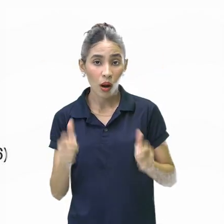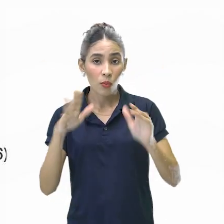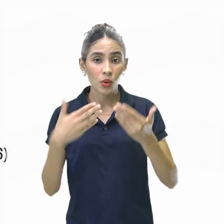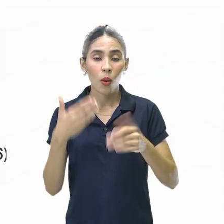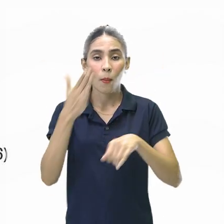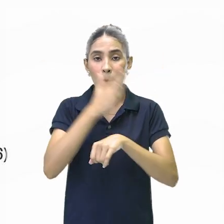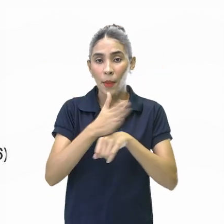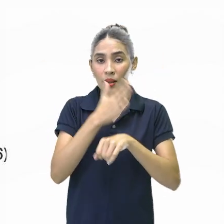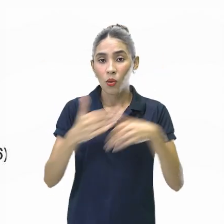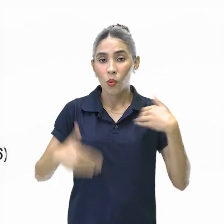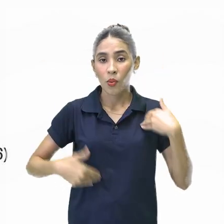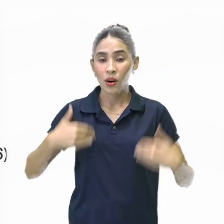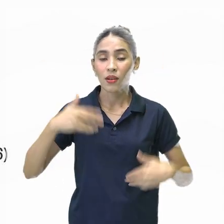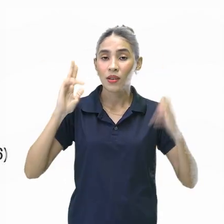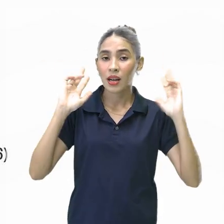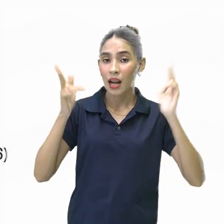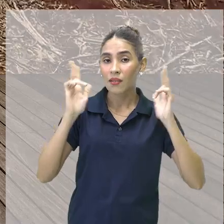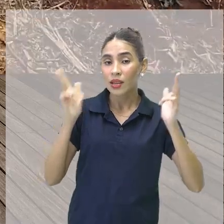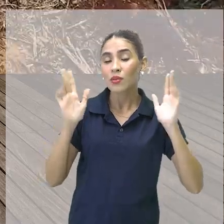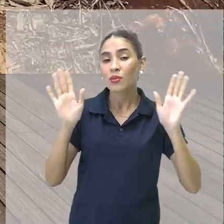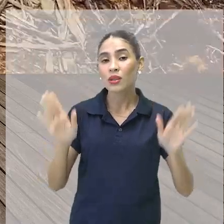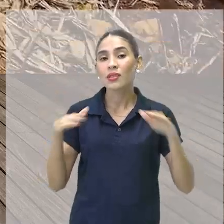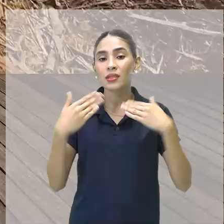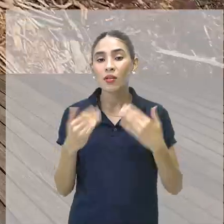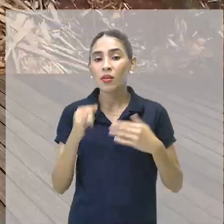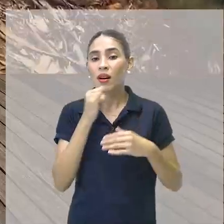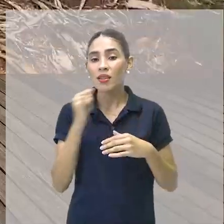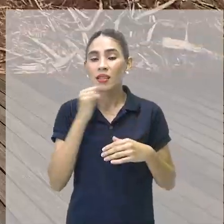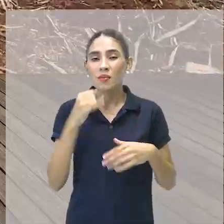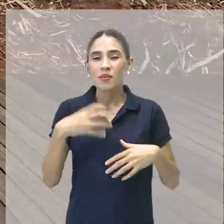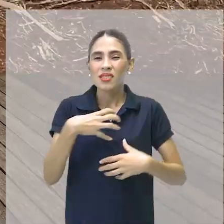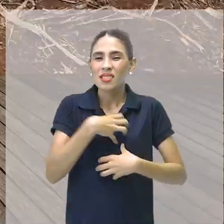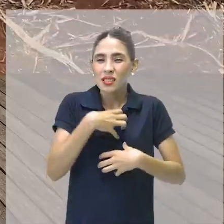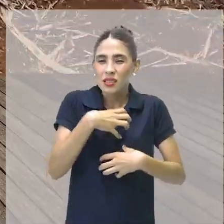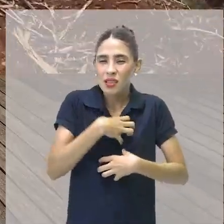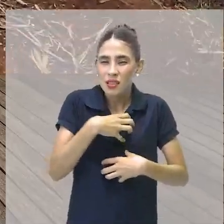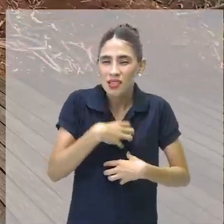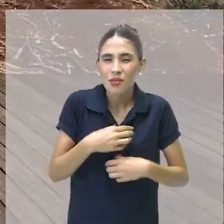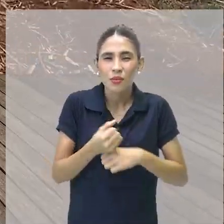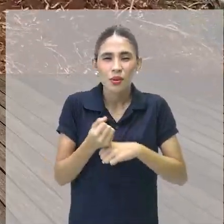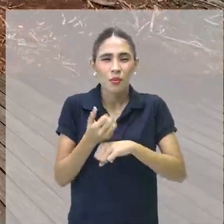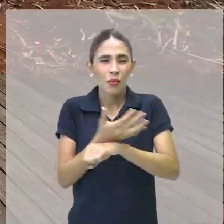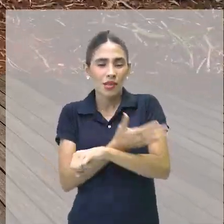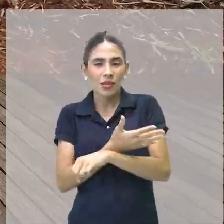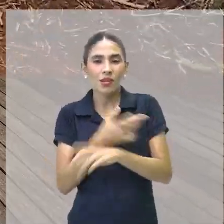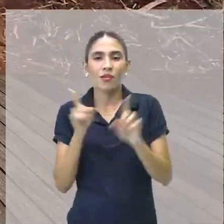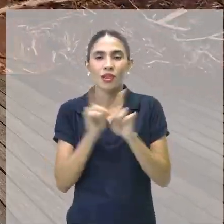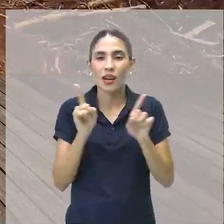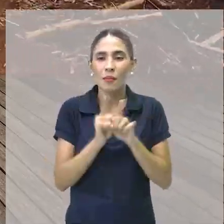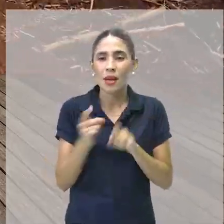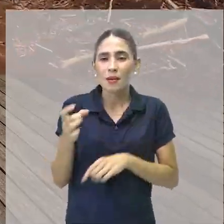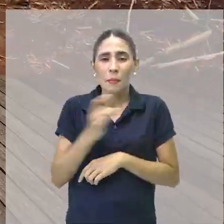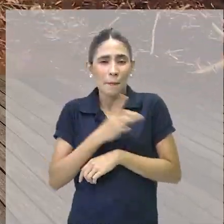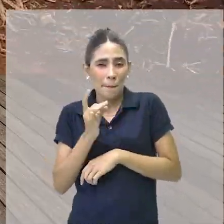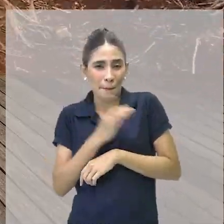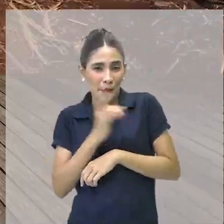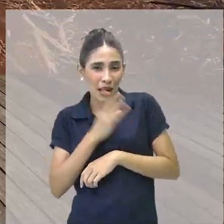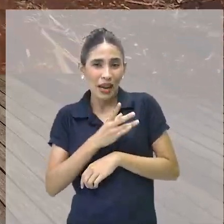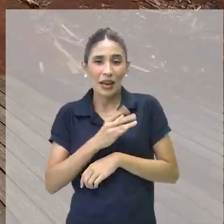de aventura são aquelas que, nos causam aí sensações e emoções de medo,